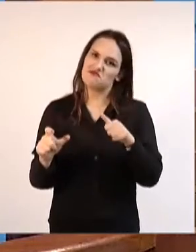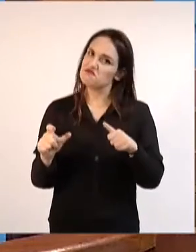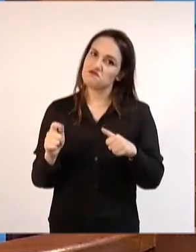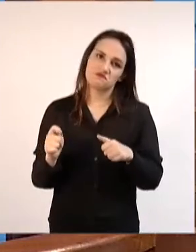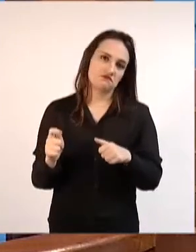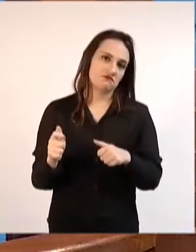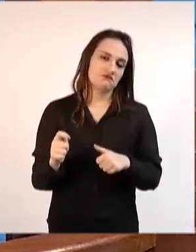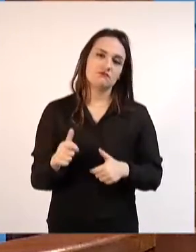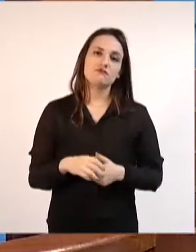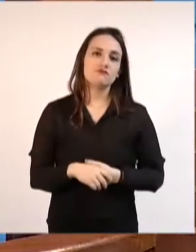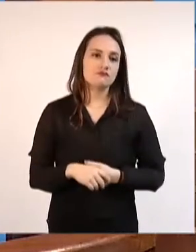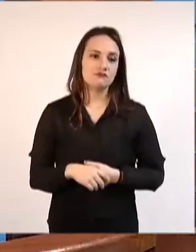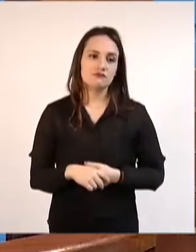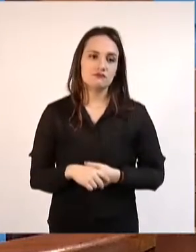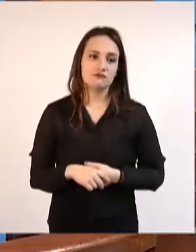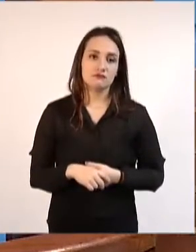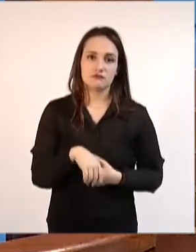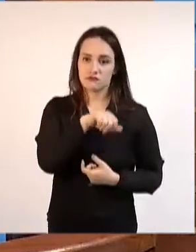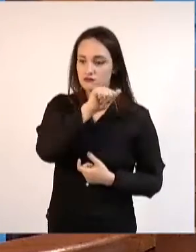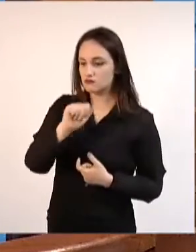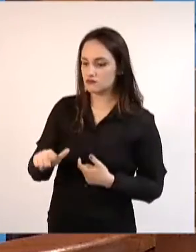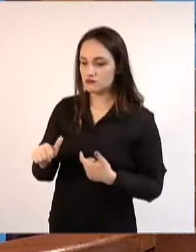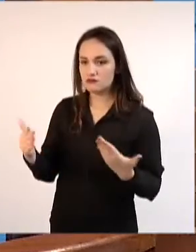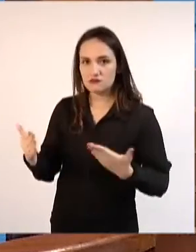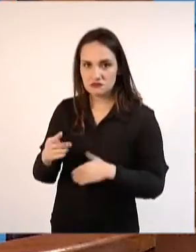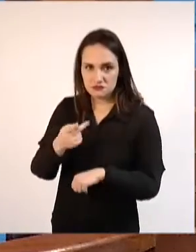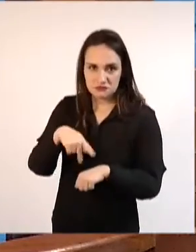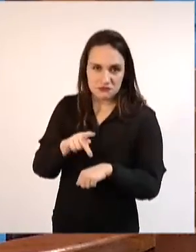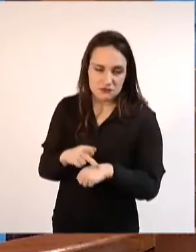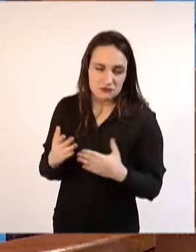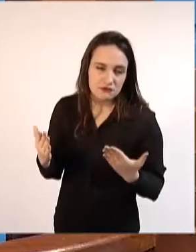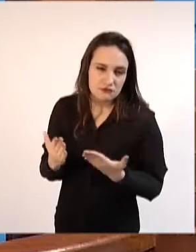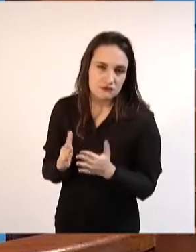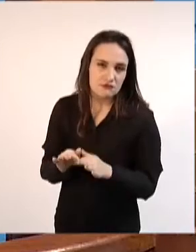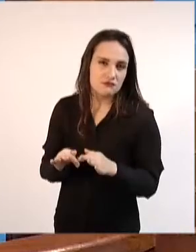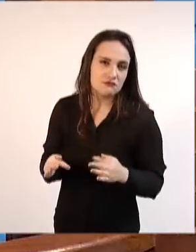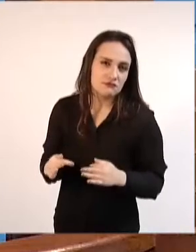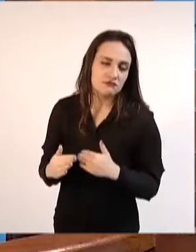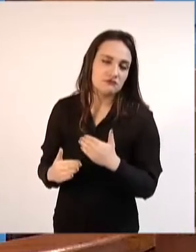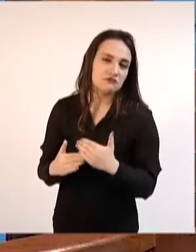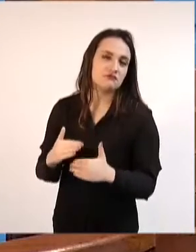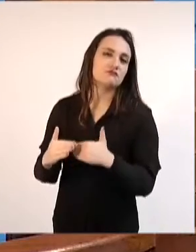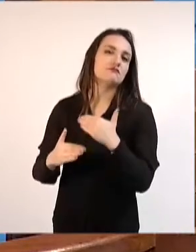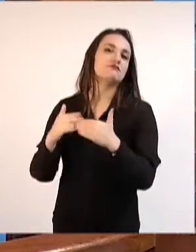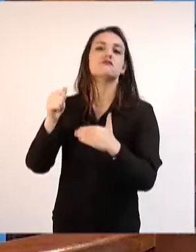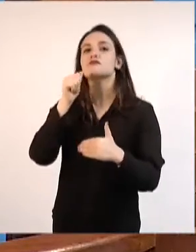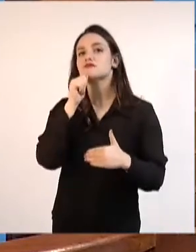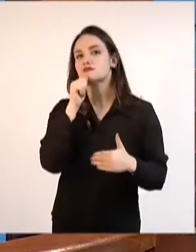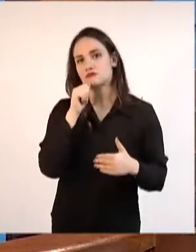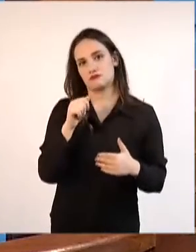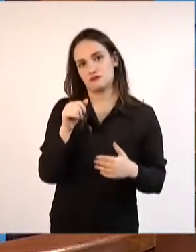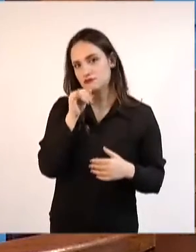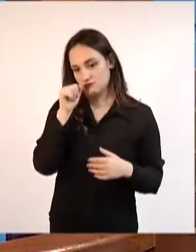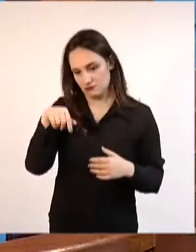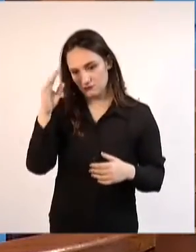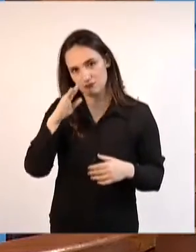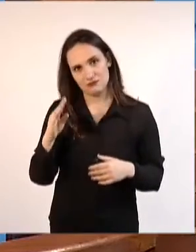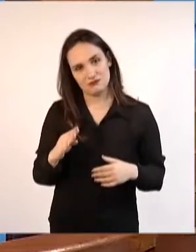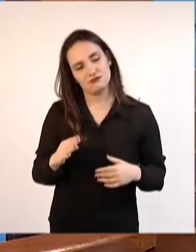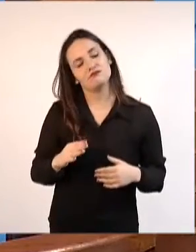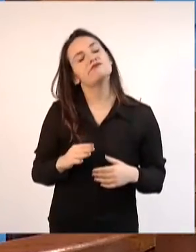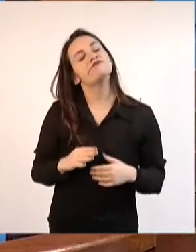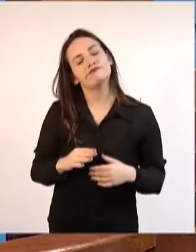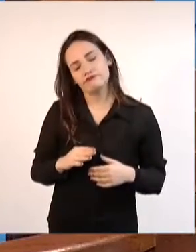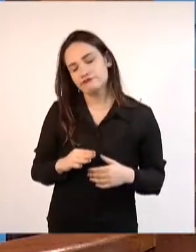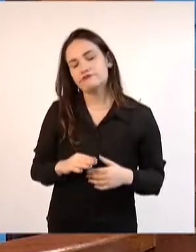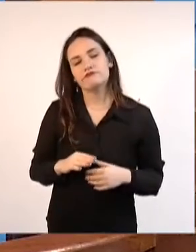menor do que os países em desenvolvimento, né? É proporcional a isso. Então, é muito a questão cultural, né,